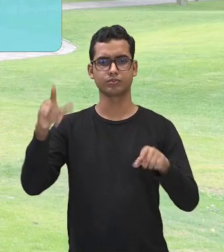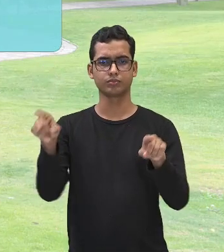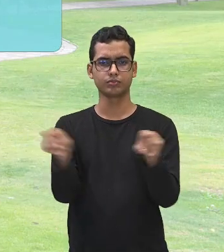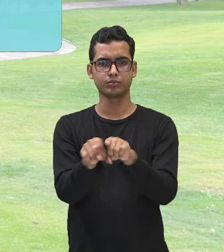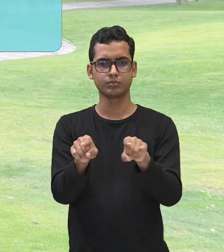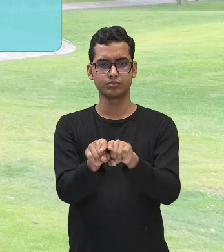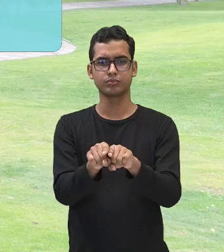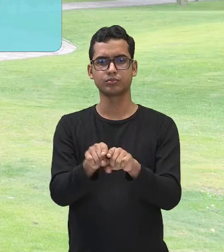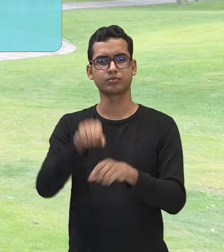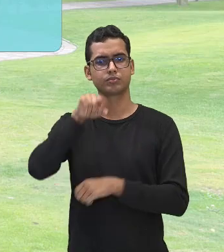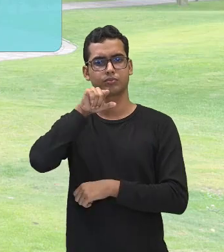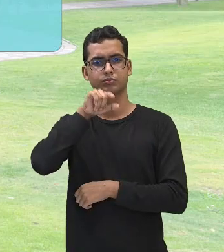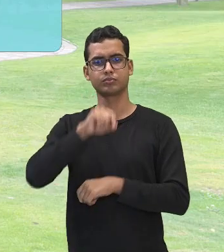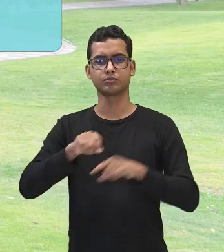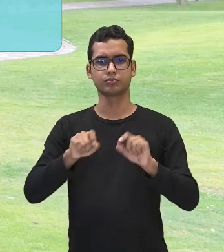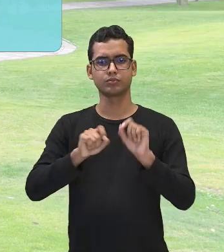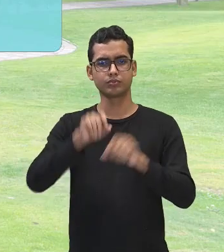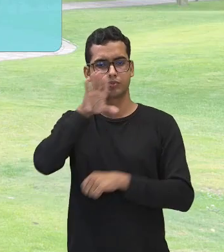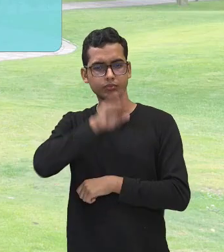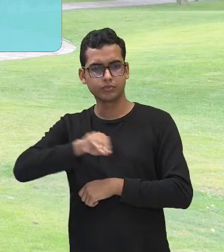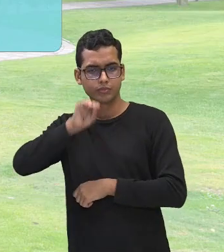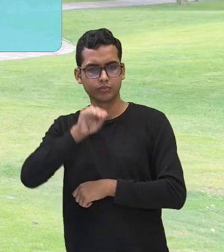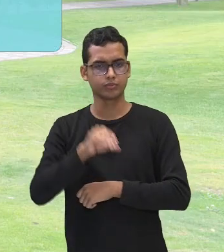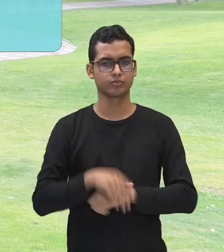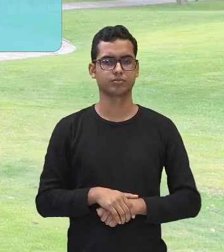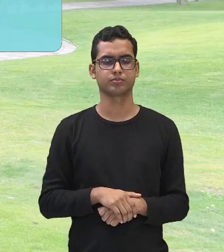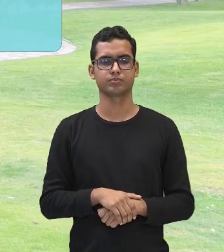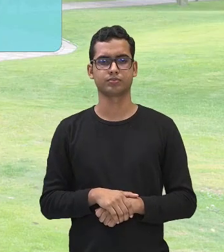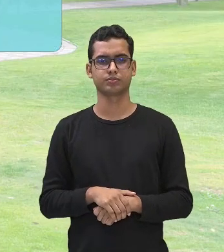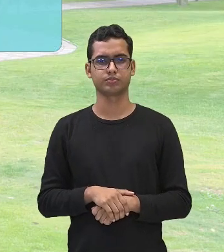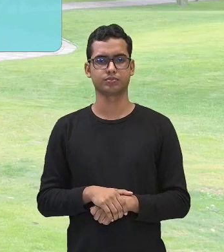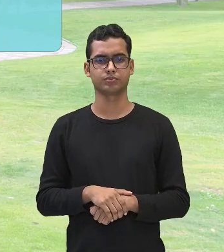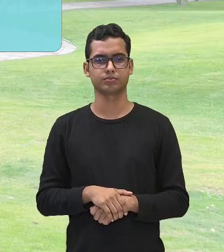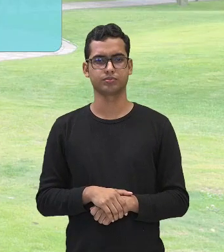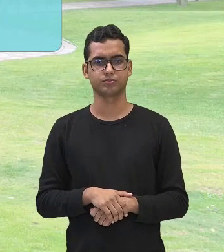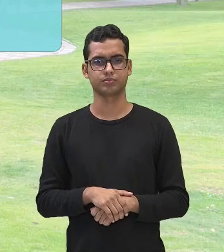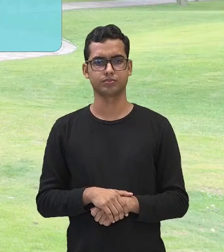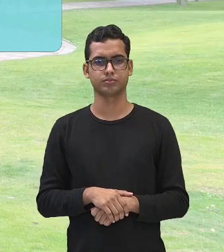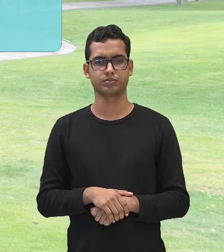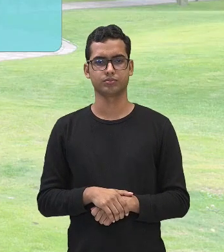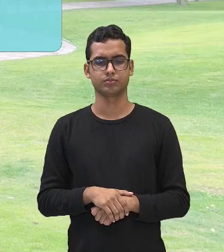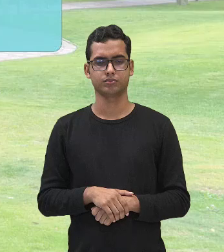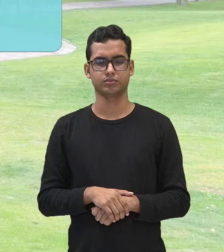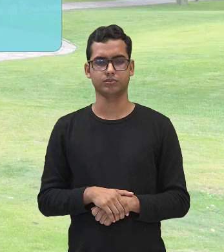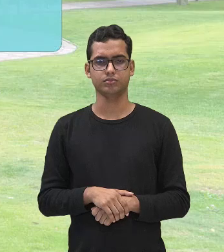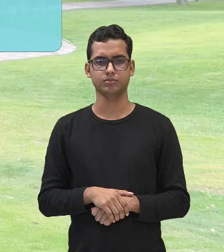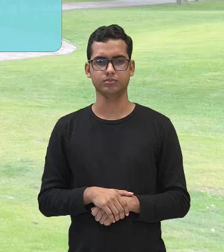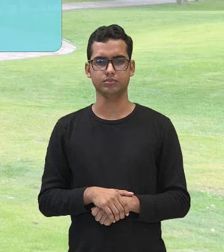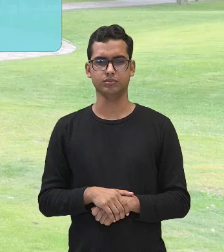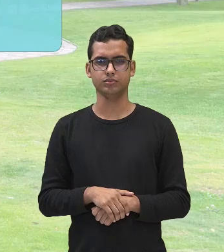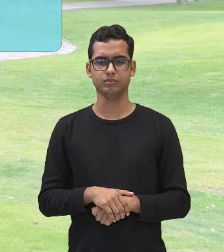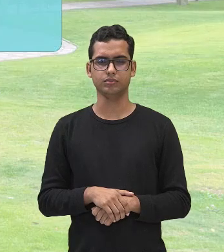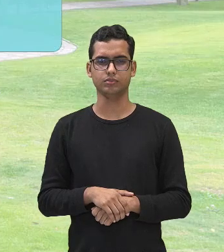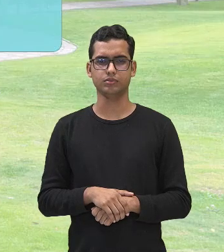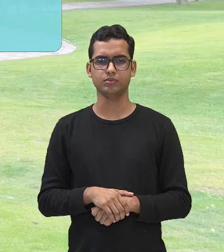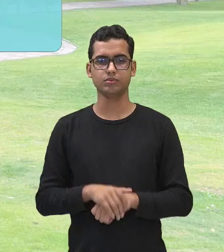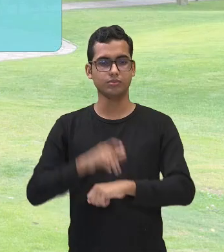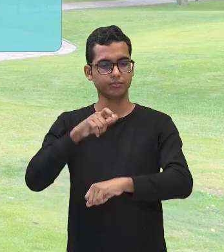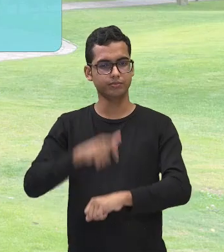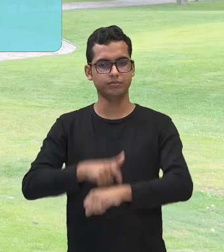vamos falar de presente, estamos falando do modo, do tempo, né? Do